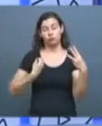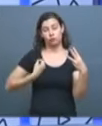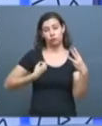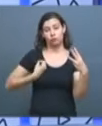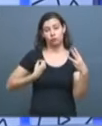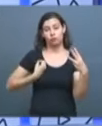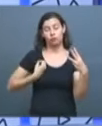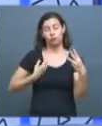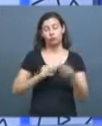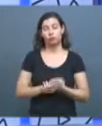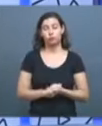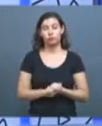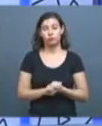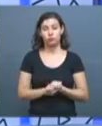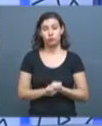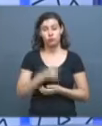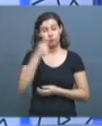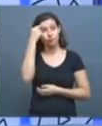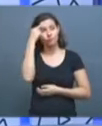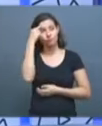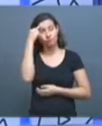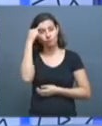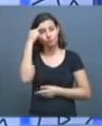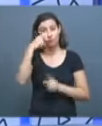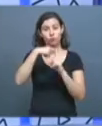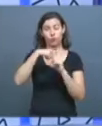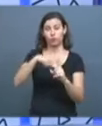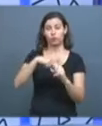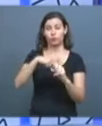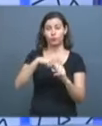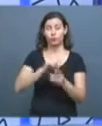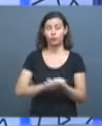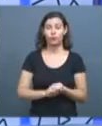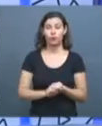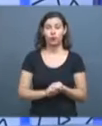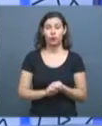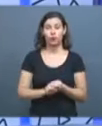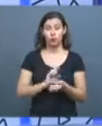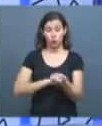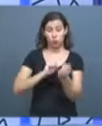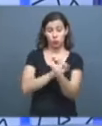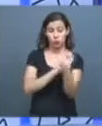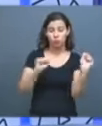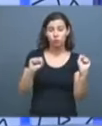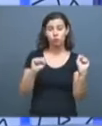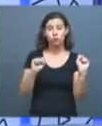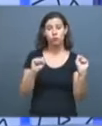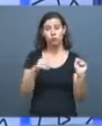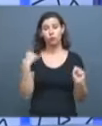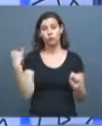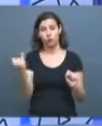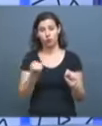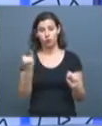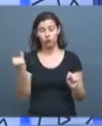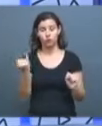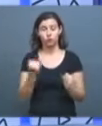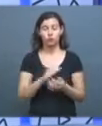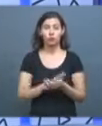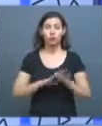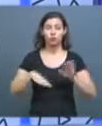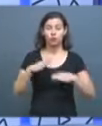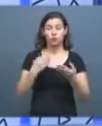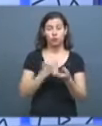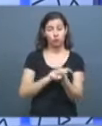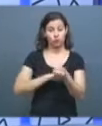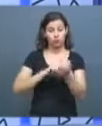que eu gosto de pensar no lado positivo. O estresse é um dos mecanismos muito importantes para a humanidade. Sem o estresse,